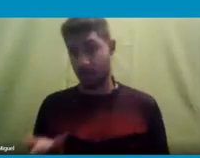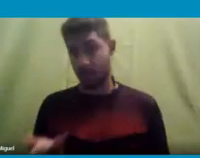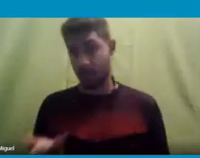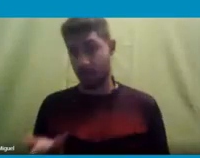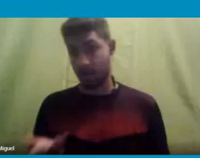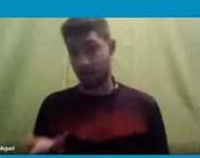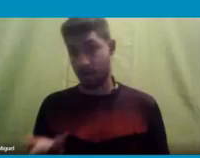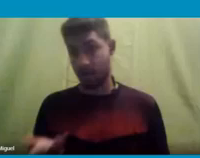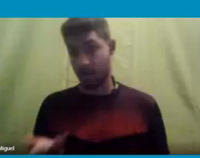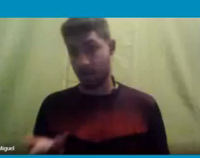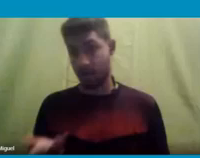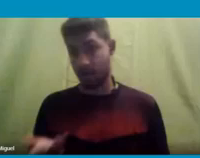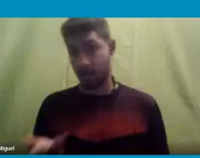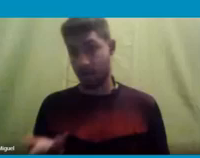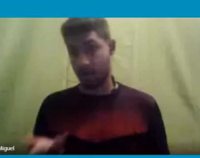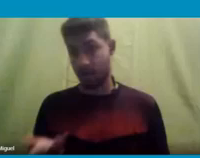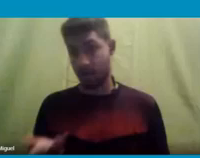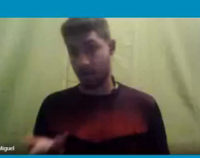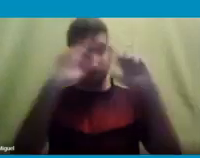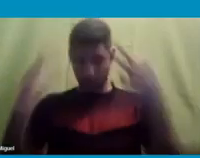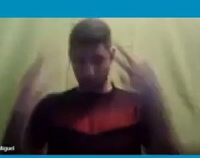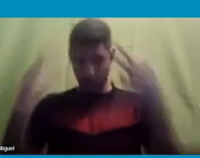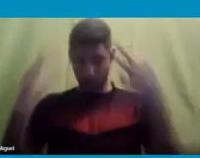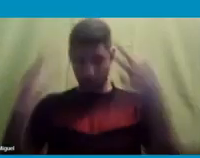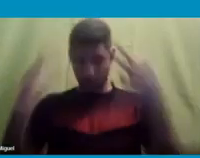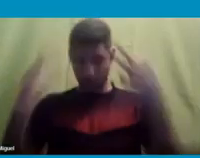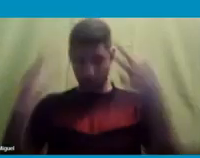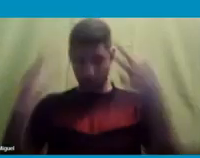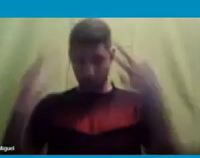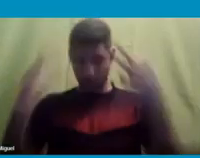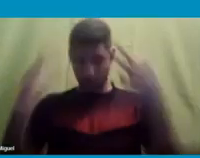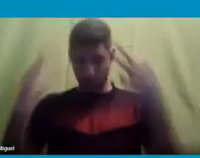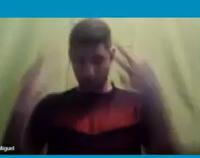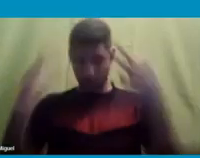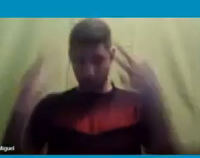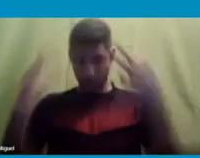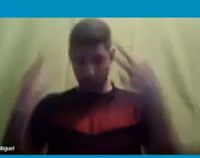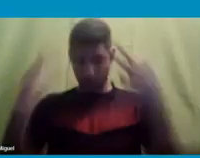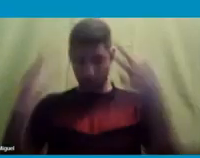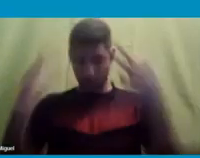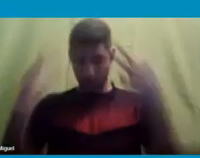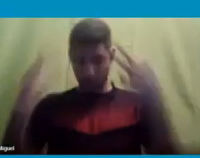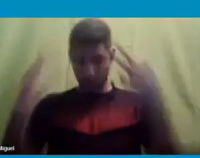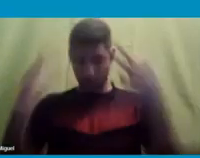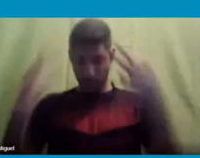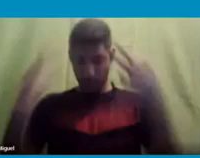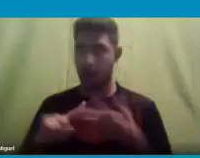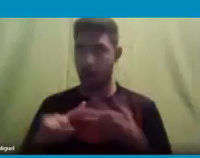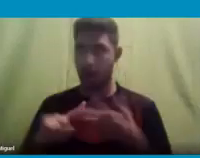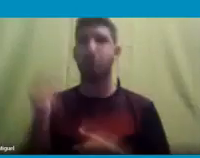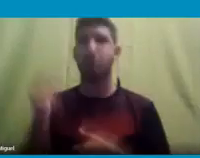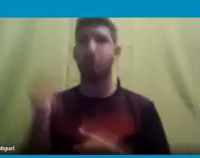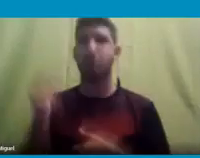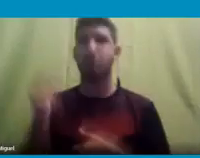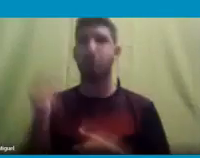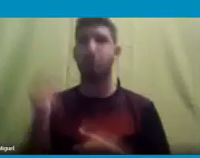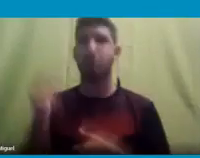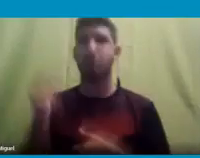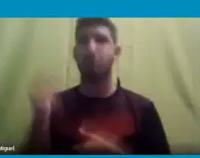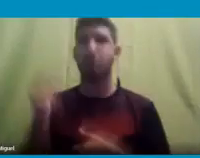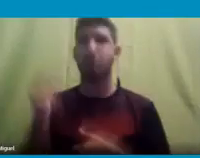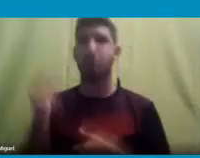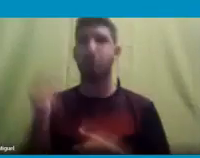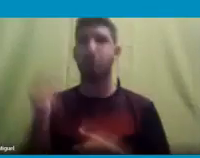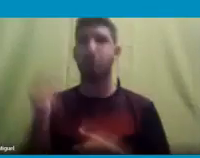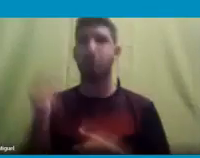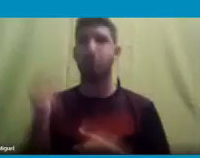sua própria forma de ver a si mesmo e os seus privilégios. Entender que, enquanto, principalmente sendo homem